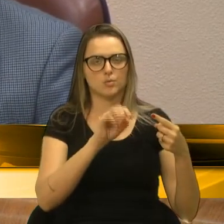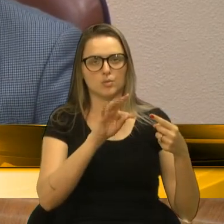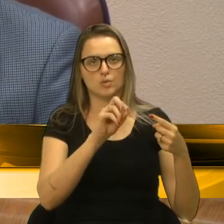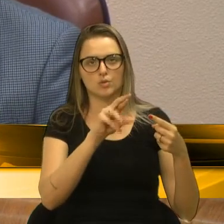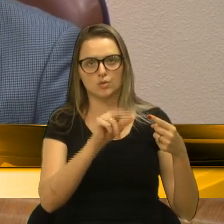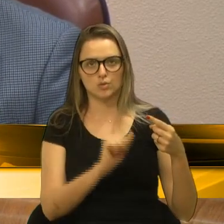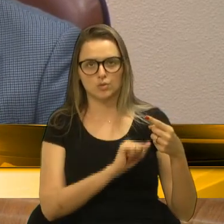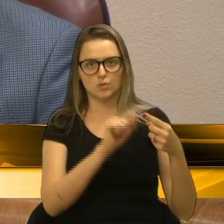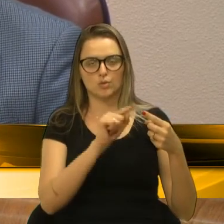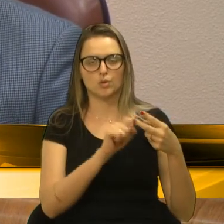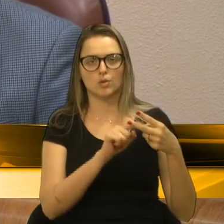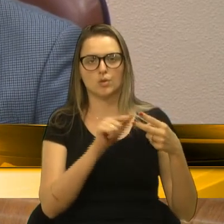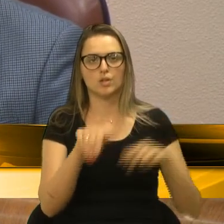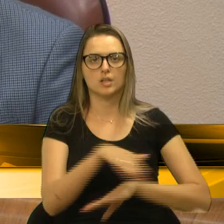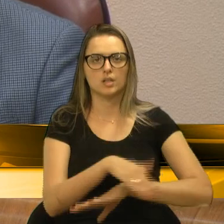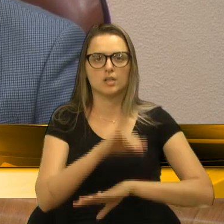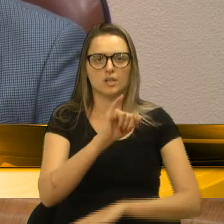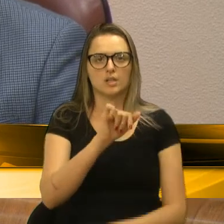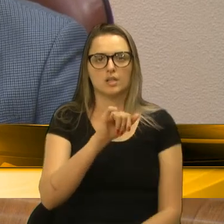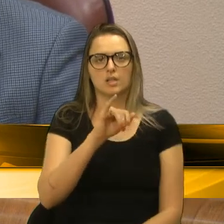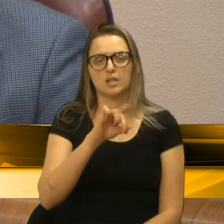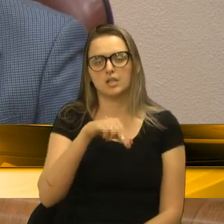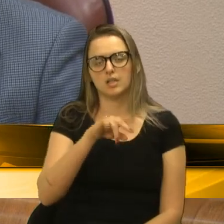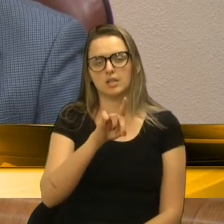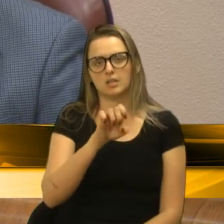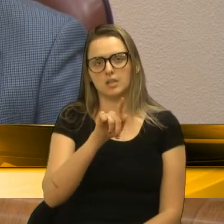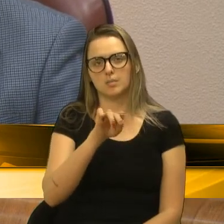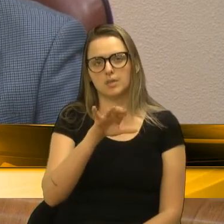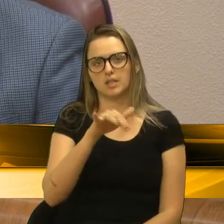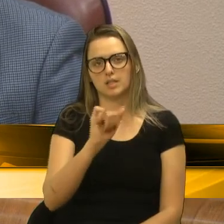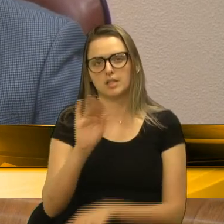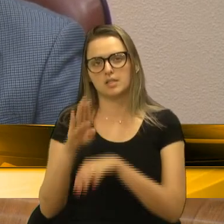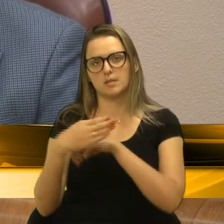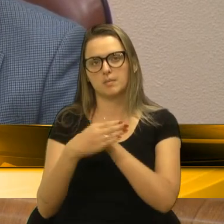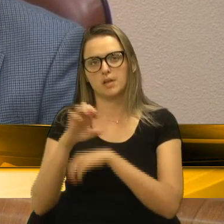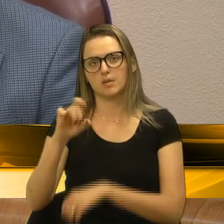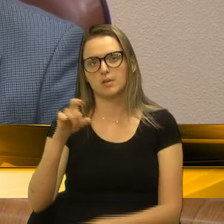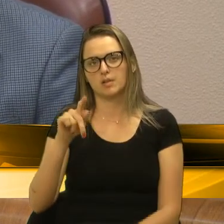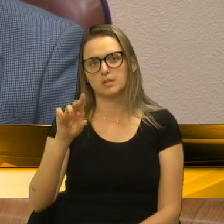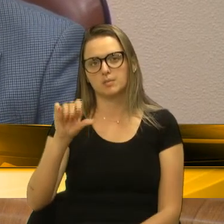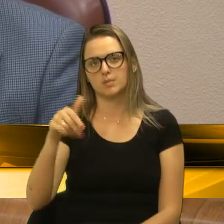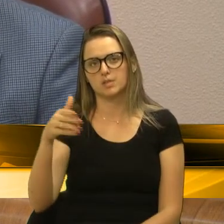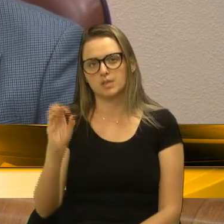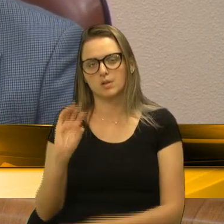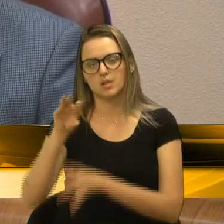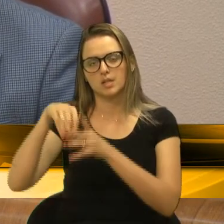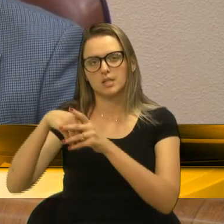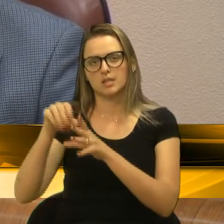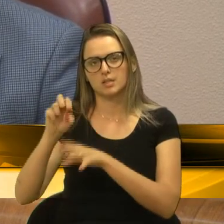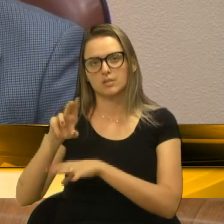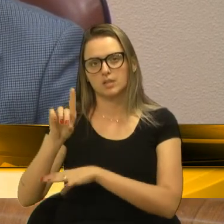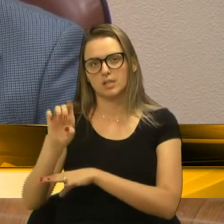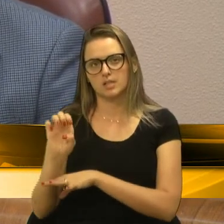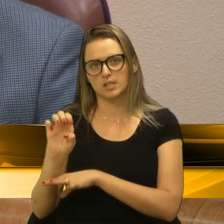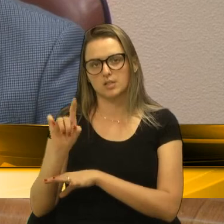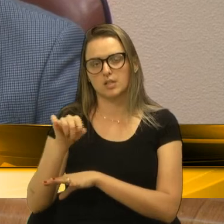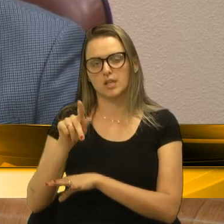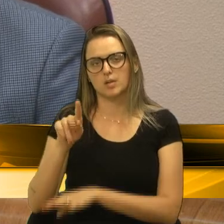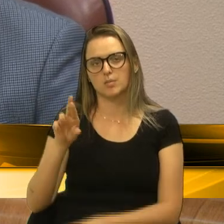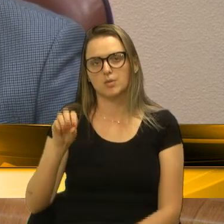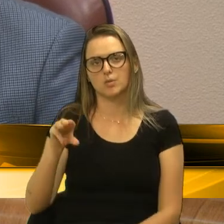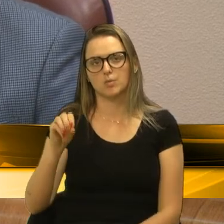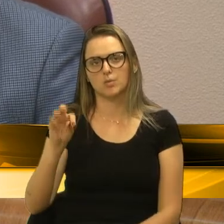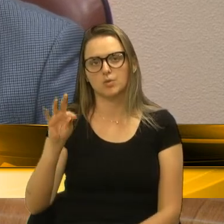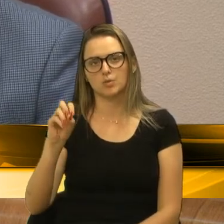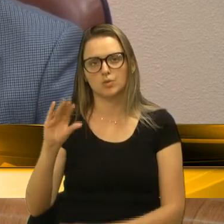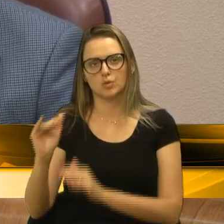Soares Pereira, domiciliada da Avenida Independência 2372, Barra Exposição, sede Ministério Público Estadual, a qual se trata da promotora de justiça responsável